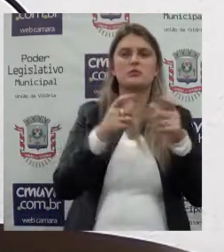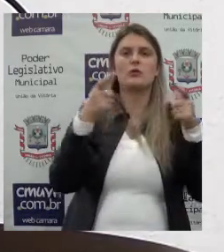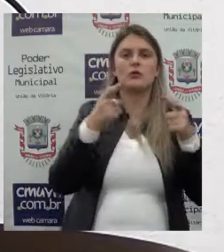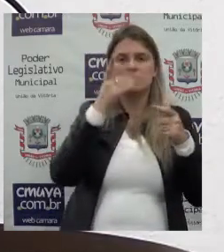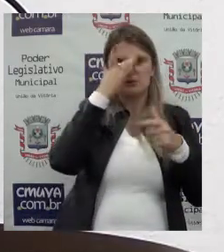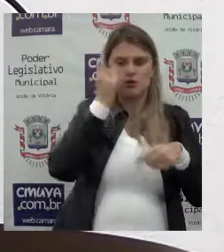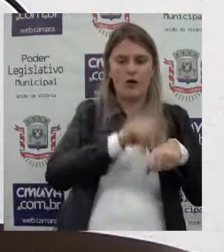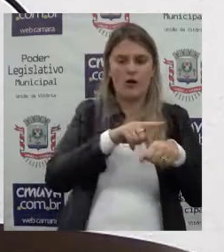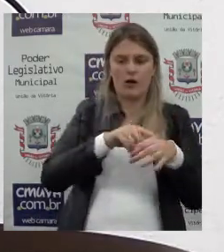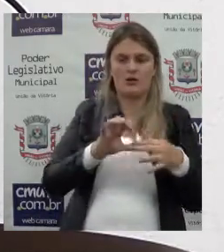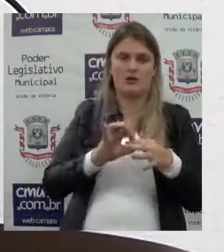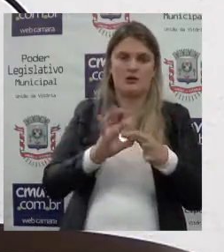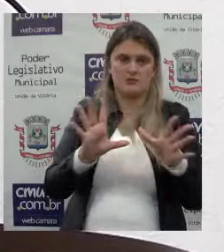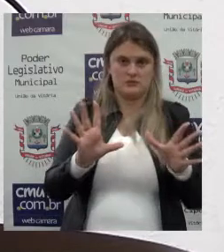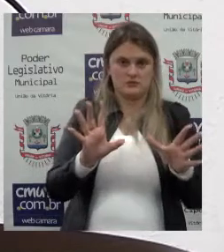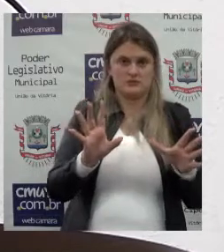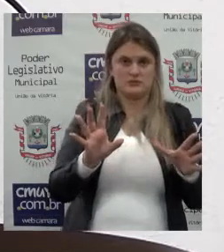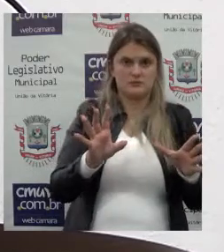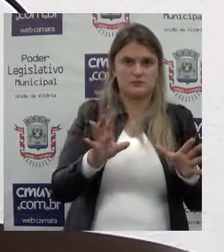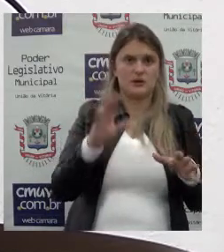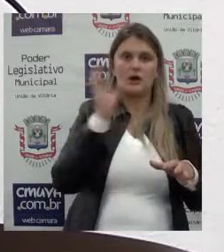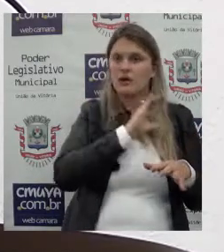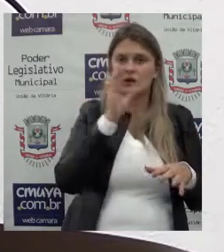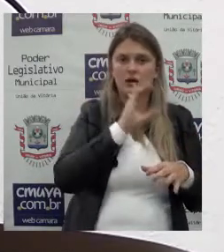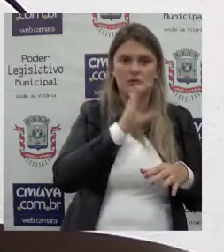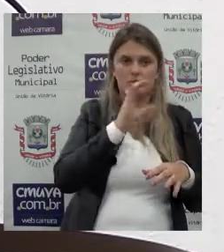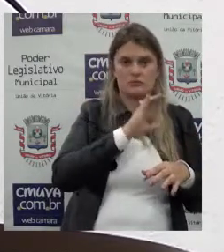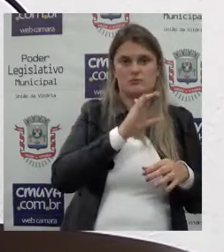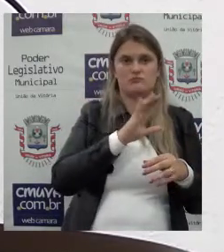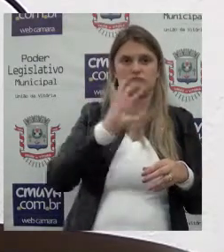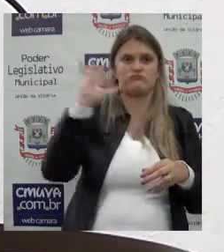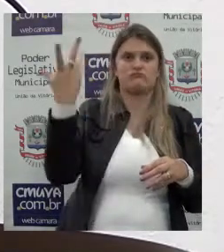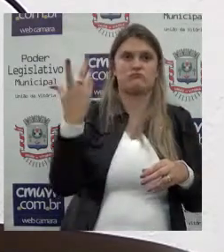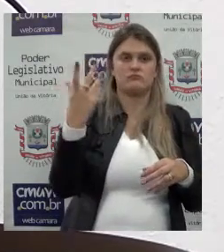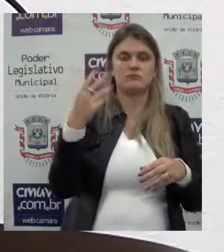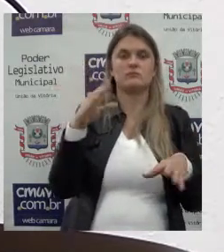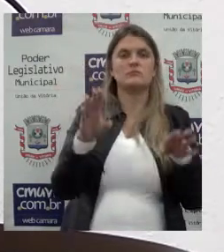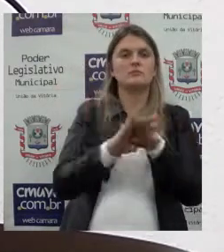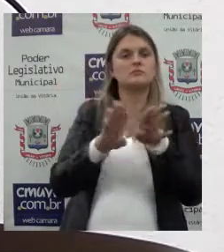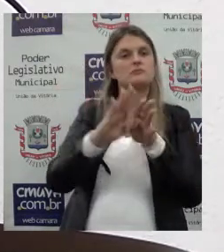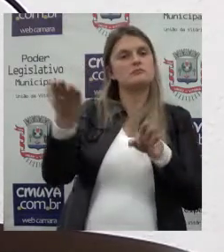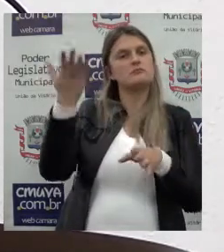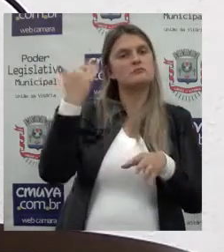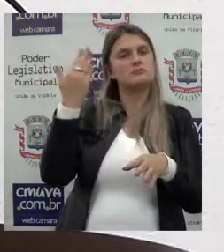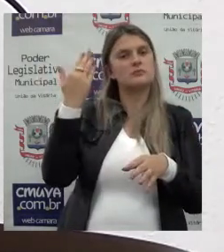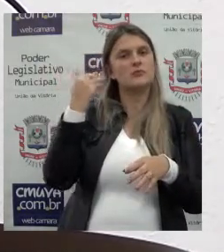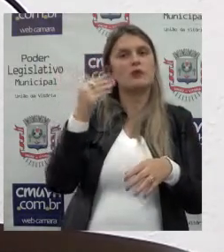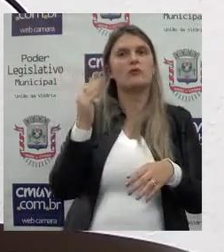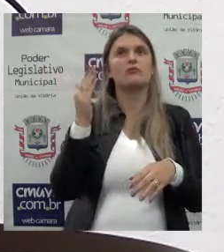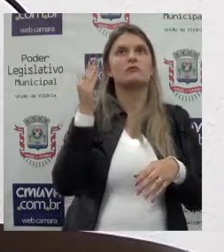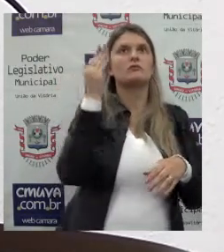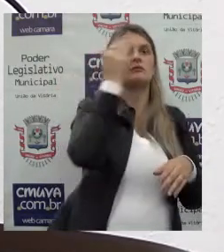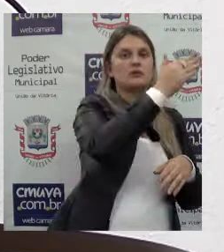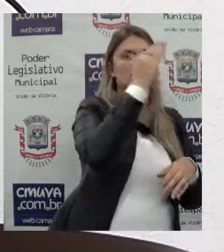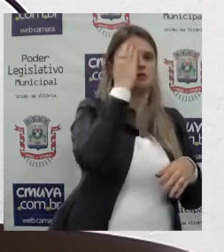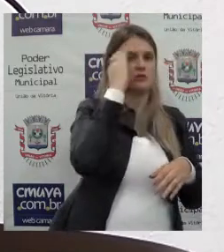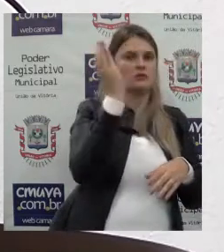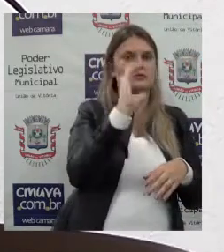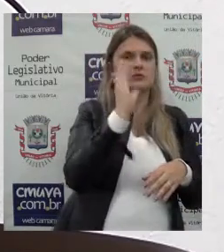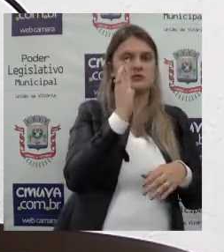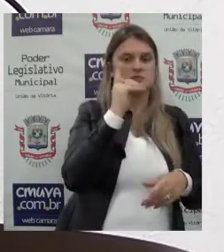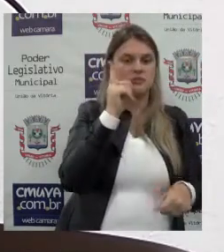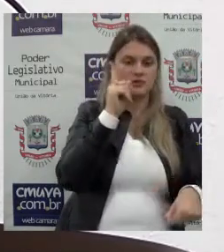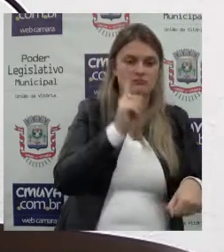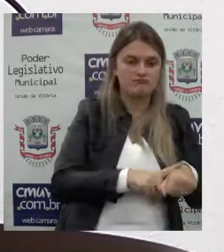aqueles pequenos termos circunstanciados onde a pessoa é liberada na hora. Para agilizar o processo. Até esse dia atrás, nós estávamos indo a Curitiba